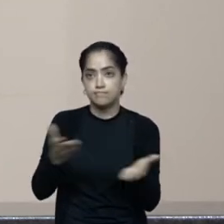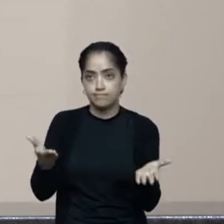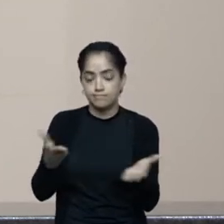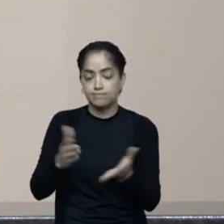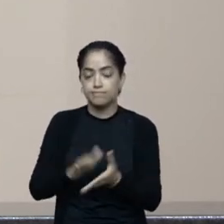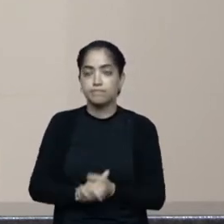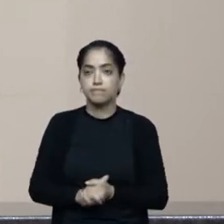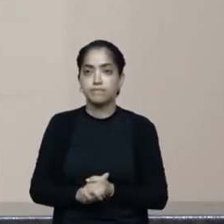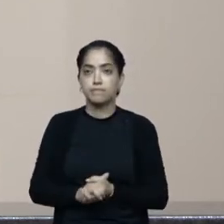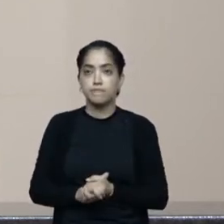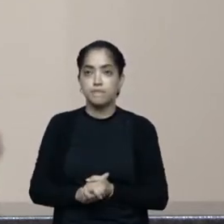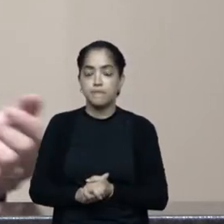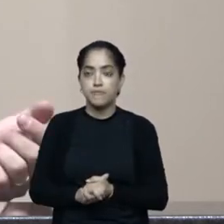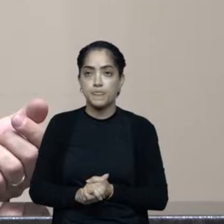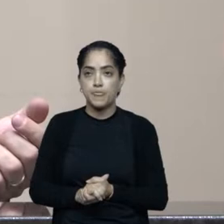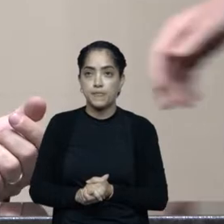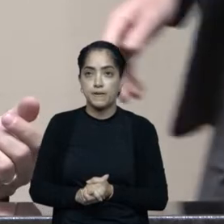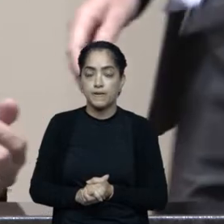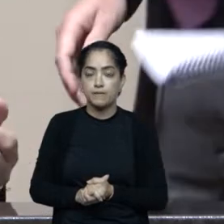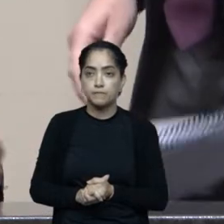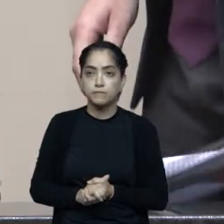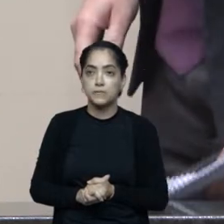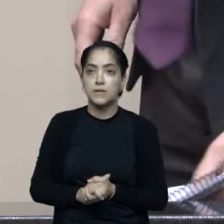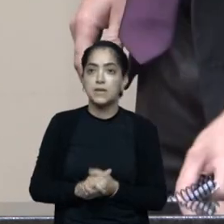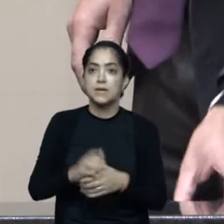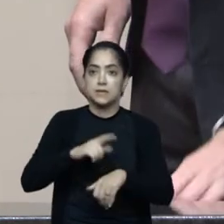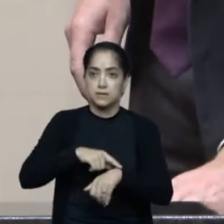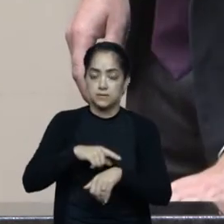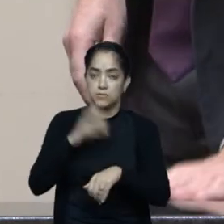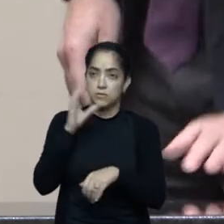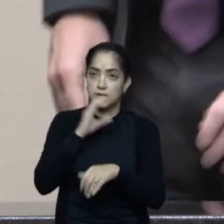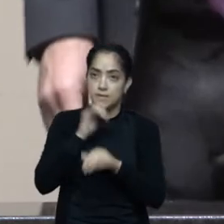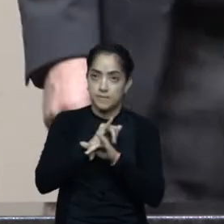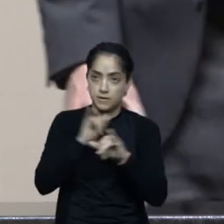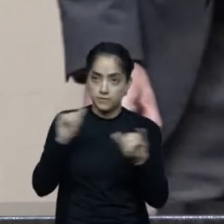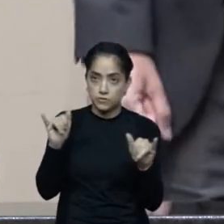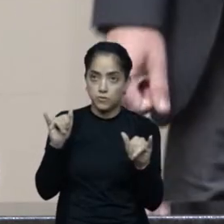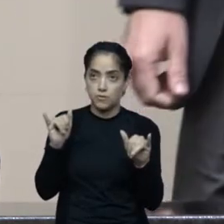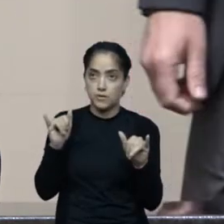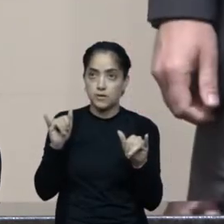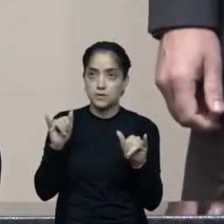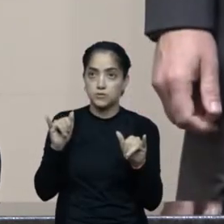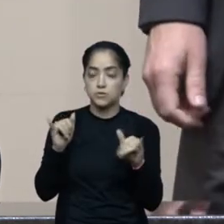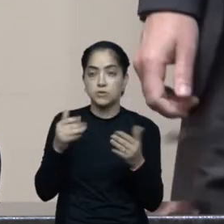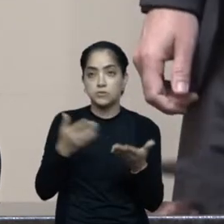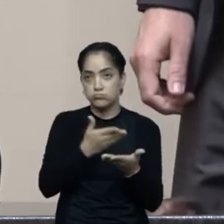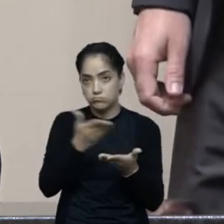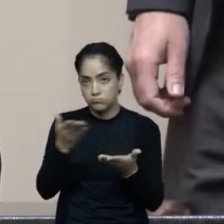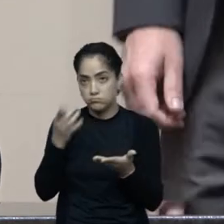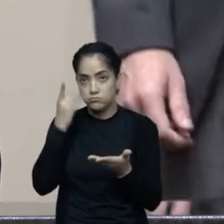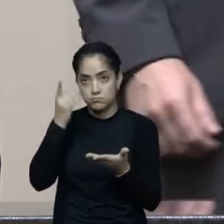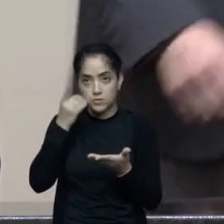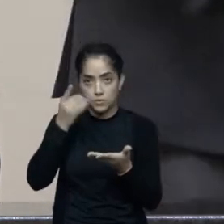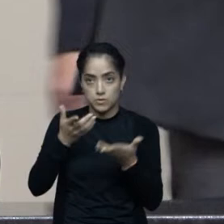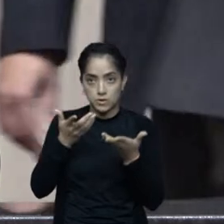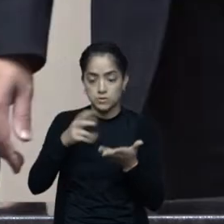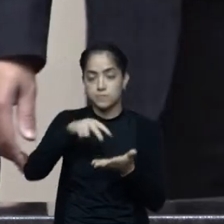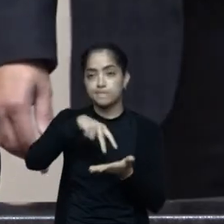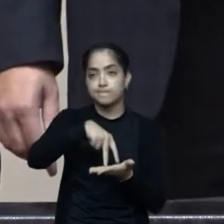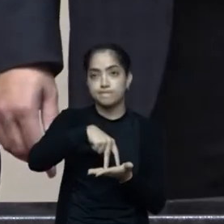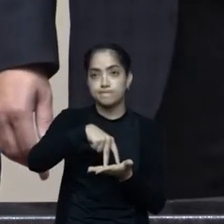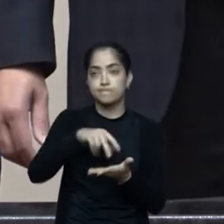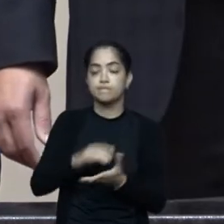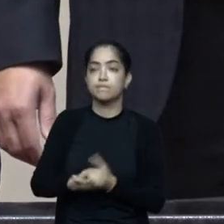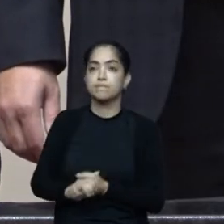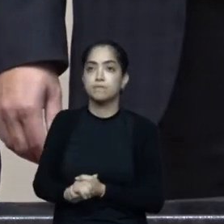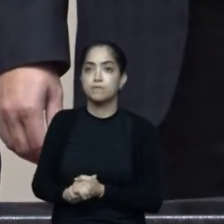do expediente. Em breves comunicações, algum deputado gostaria de fazer uso da palavra?